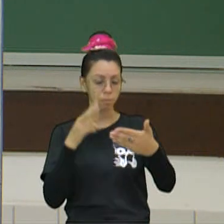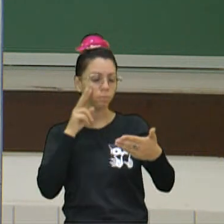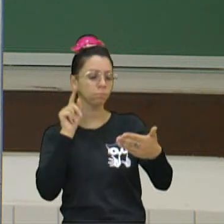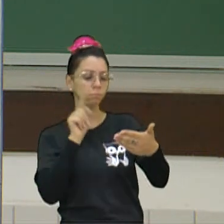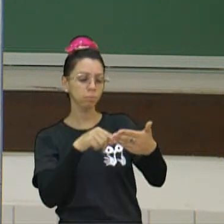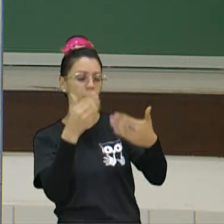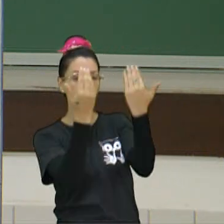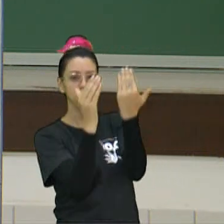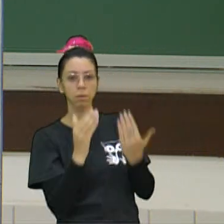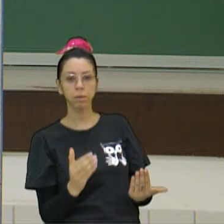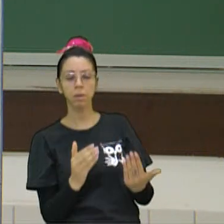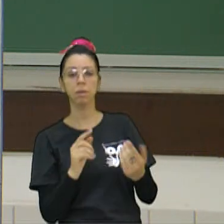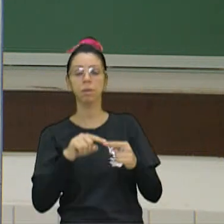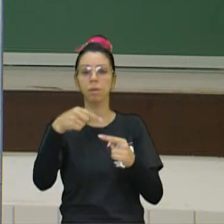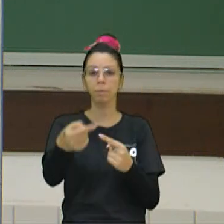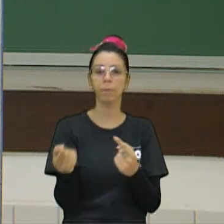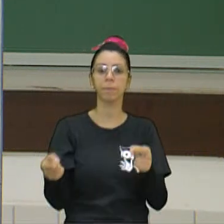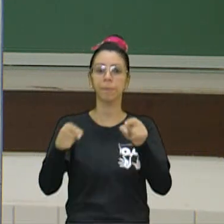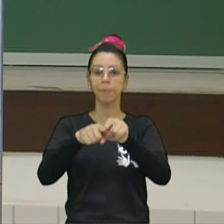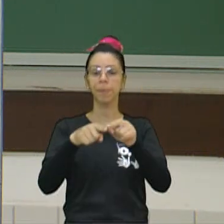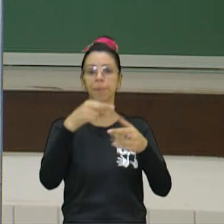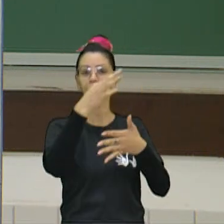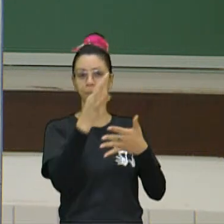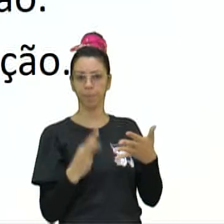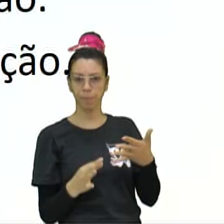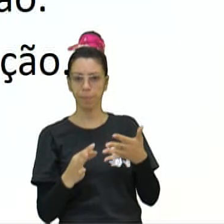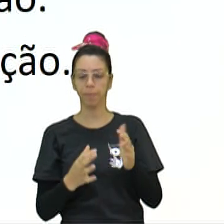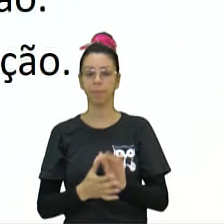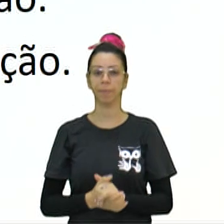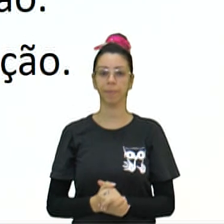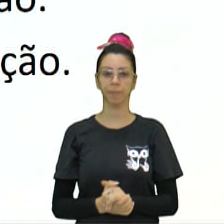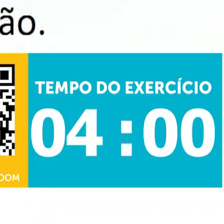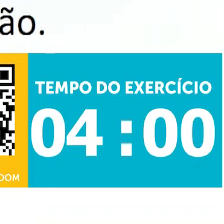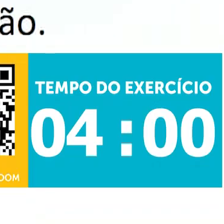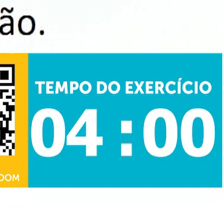analisa novamente a questão, que já já nós voltamos com a correção, beleza?